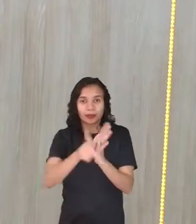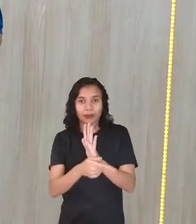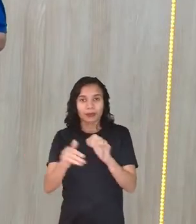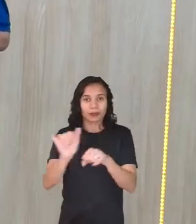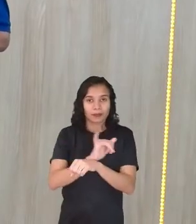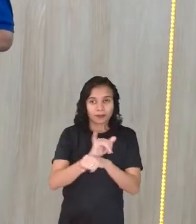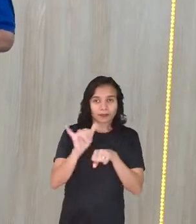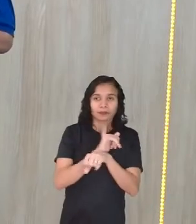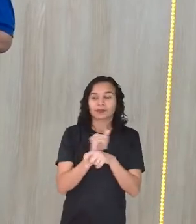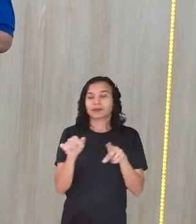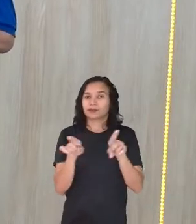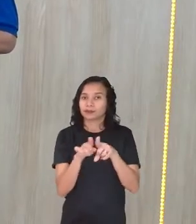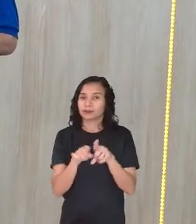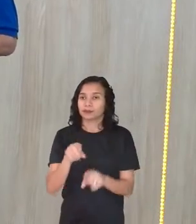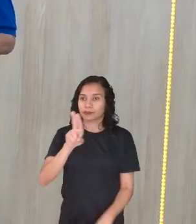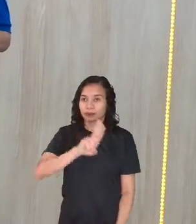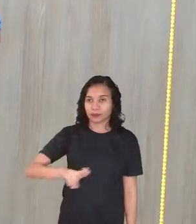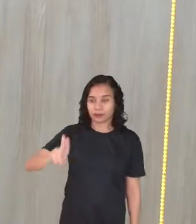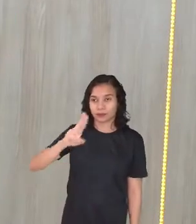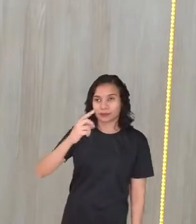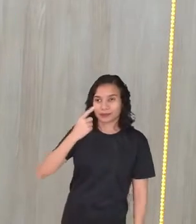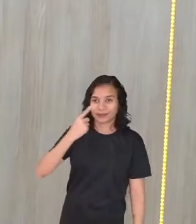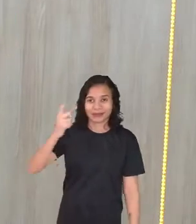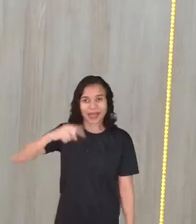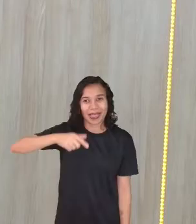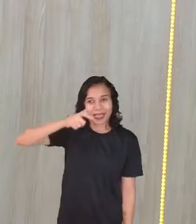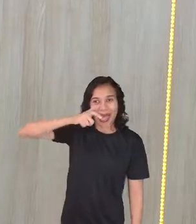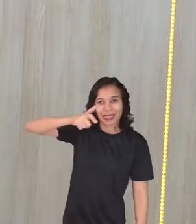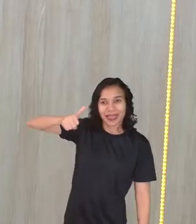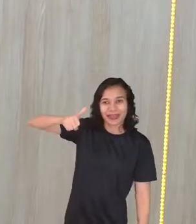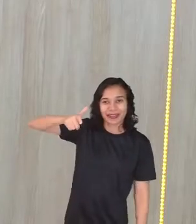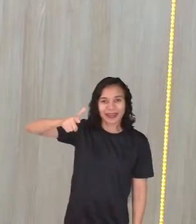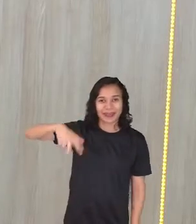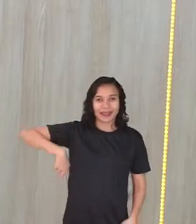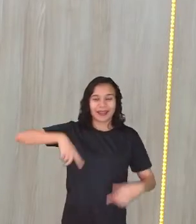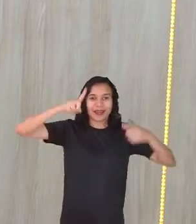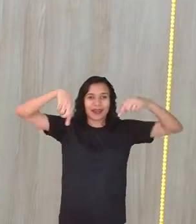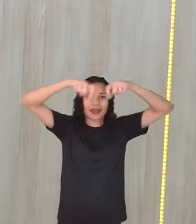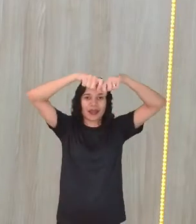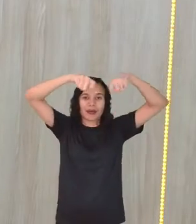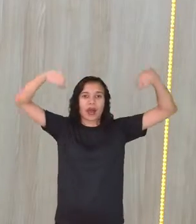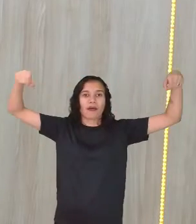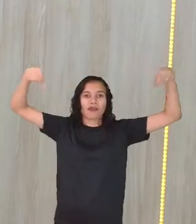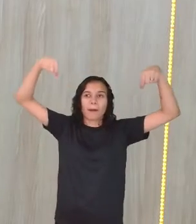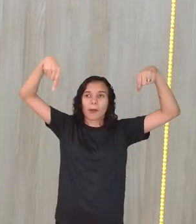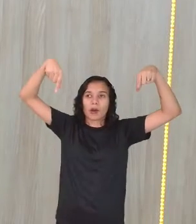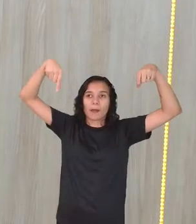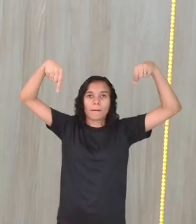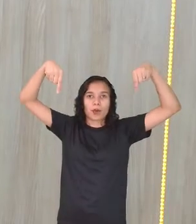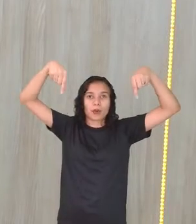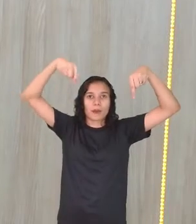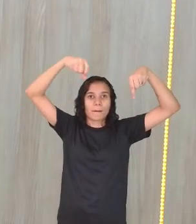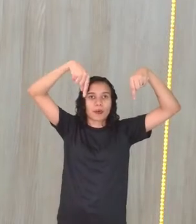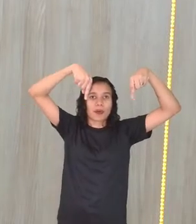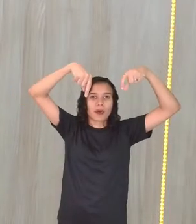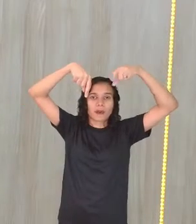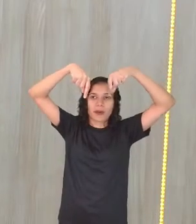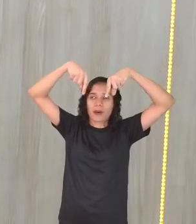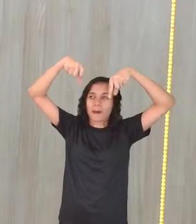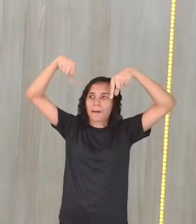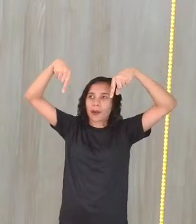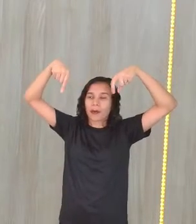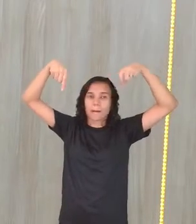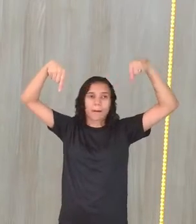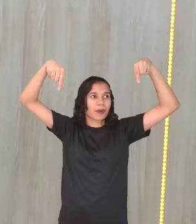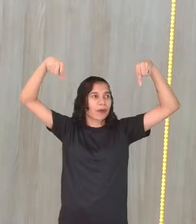a mangueira, essa forma aqui bem interessante, que é o gotejamento. Existe uma mangueira aqui que vai passando água